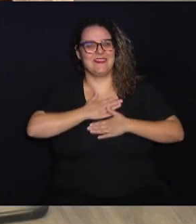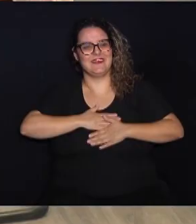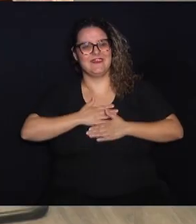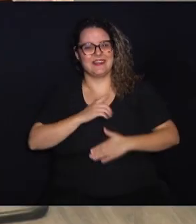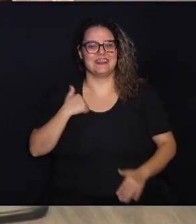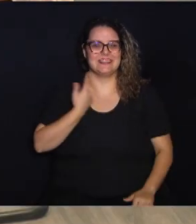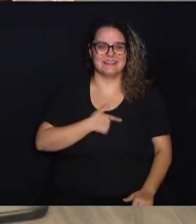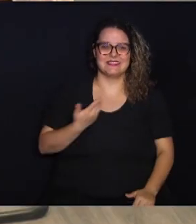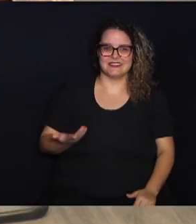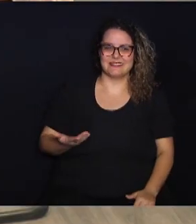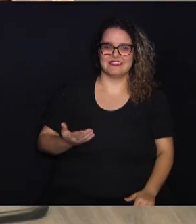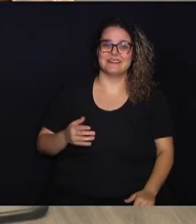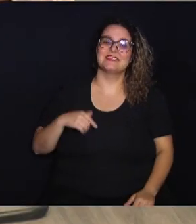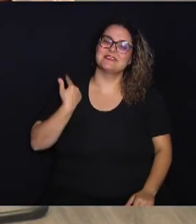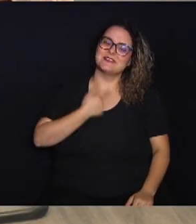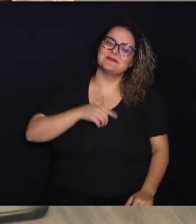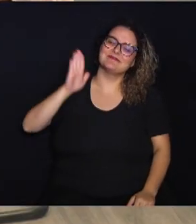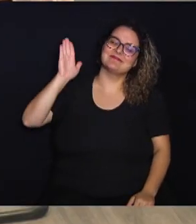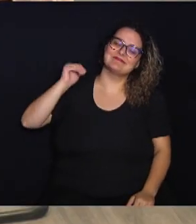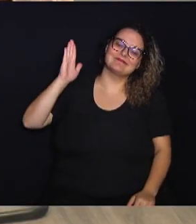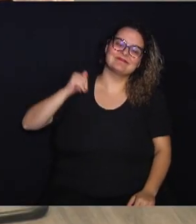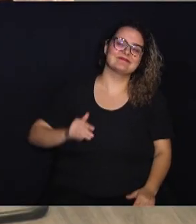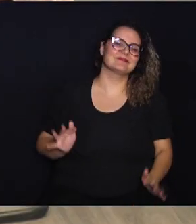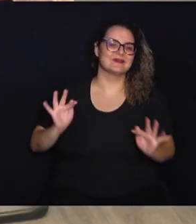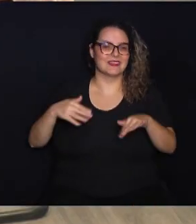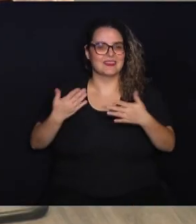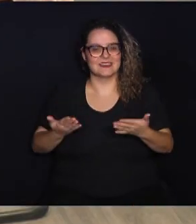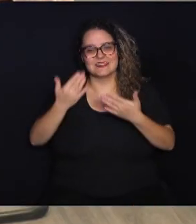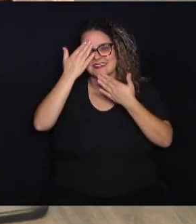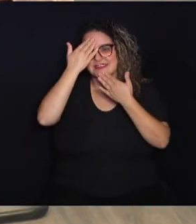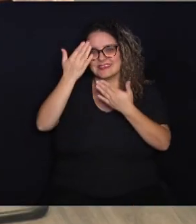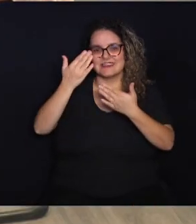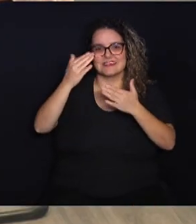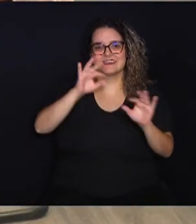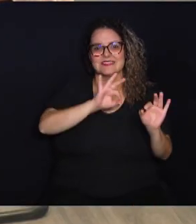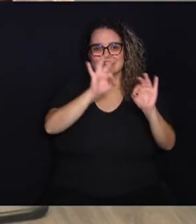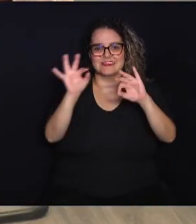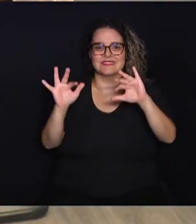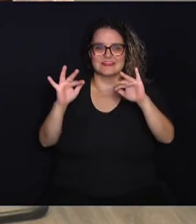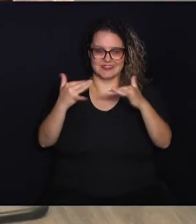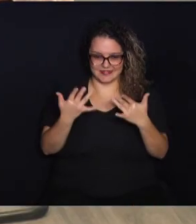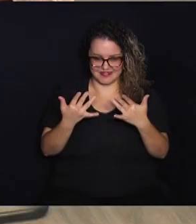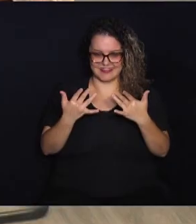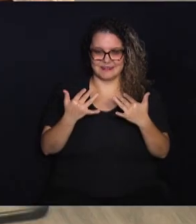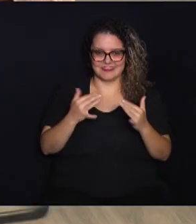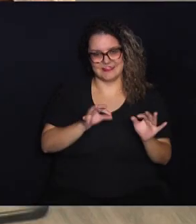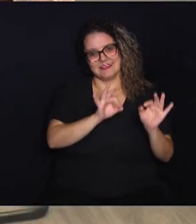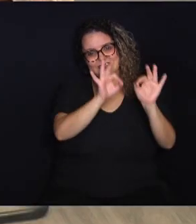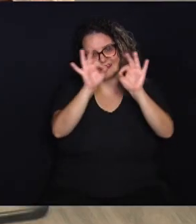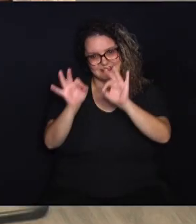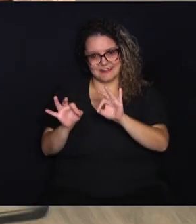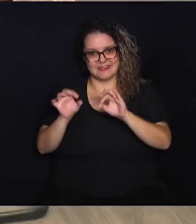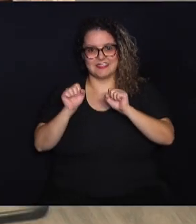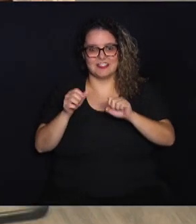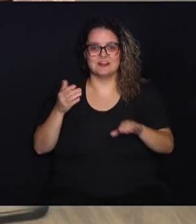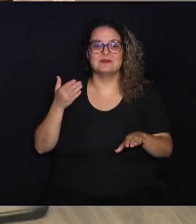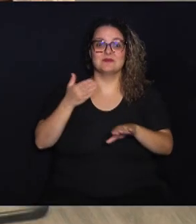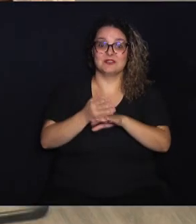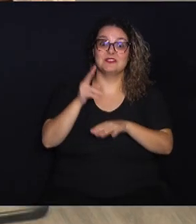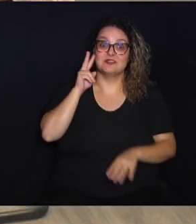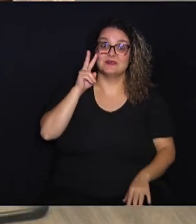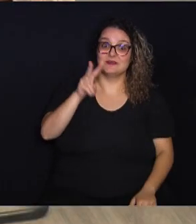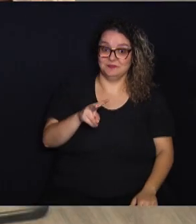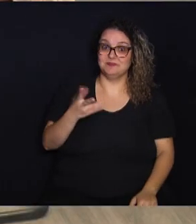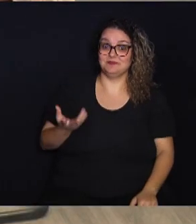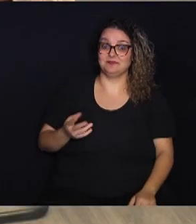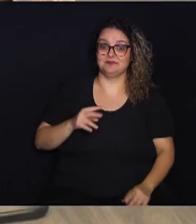nosso. Nós vamos nos despedindo, ficando por aqui, agradecendo a sua audiência, a sua companhia. Você pode rever esse